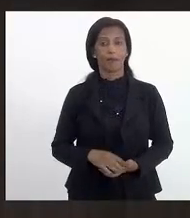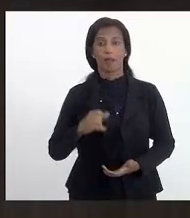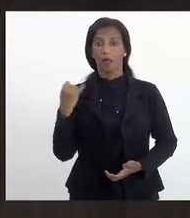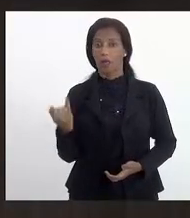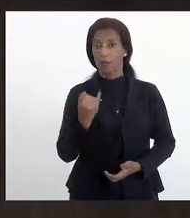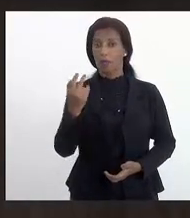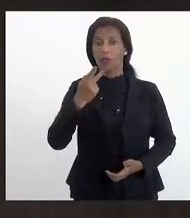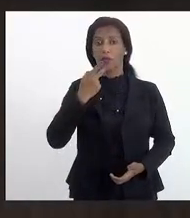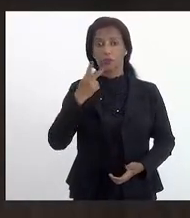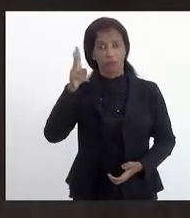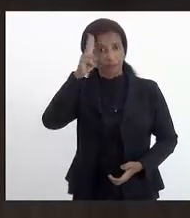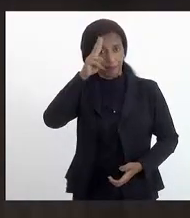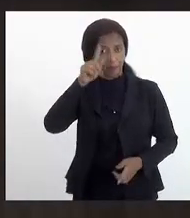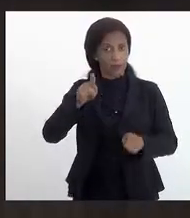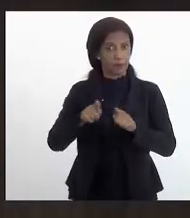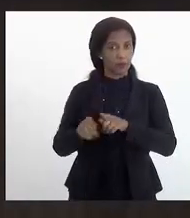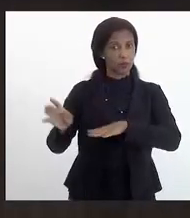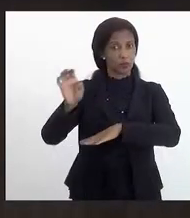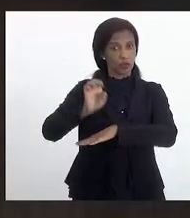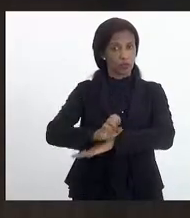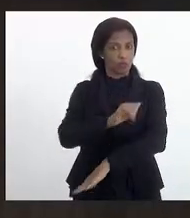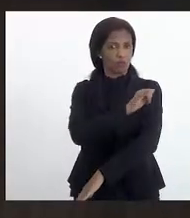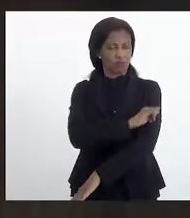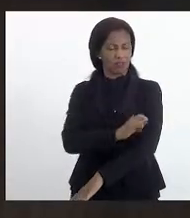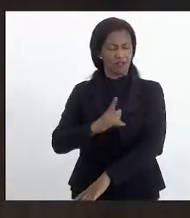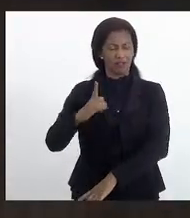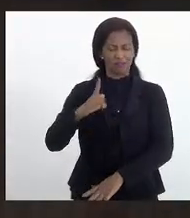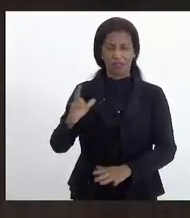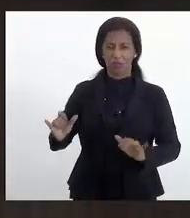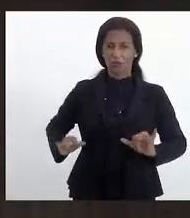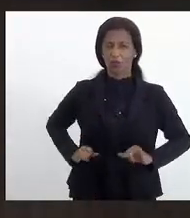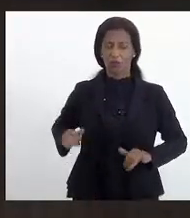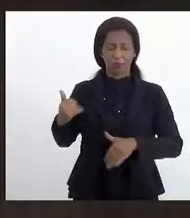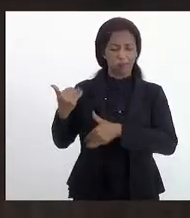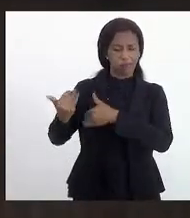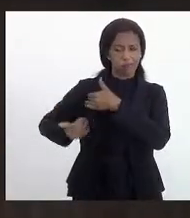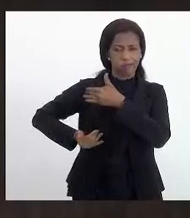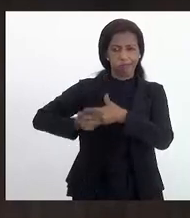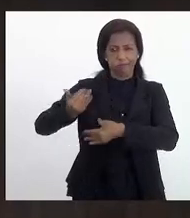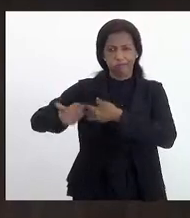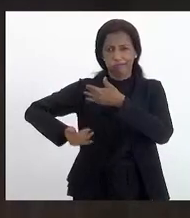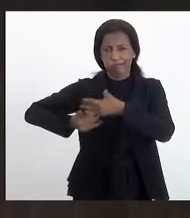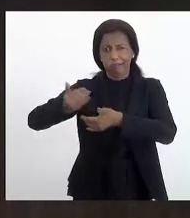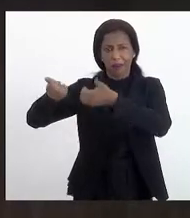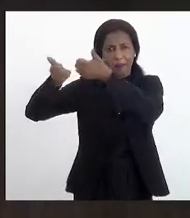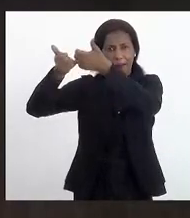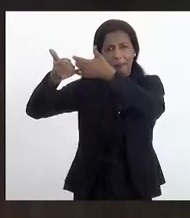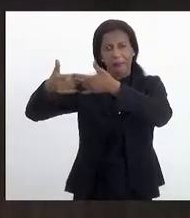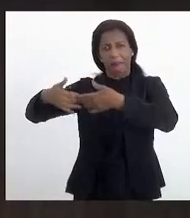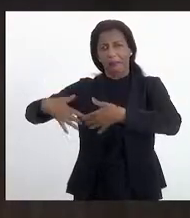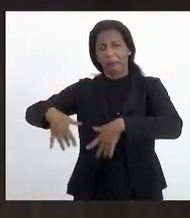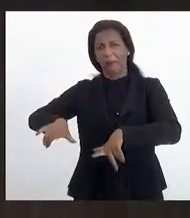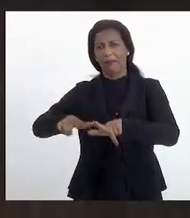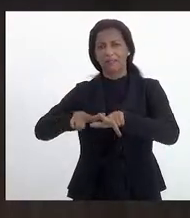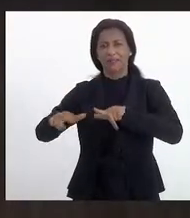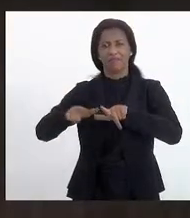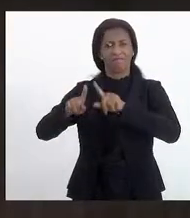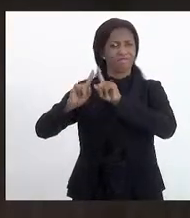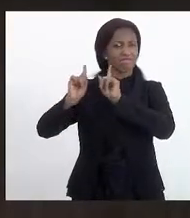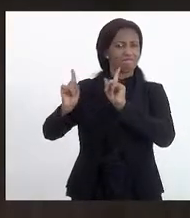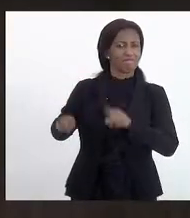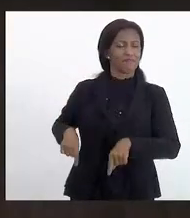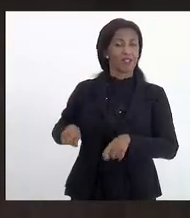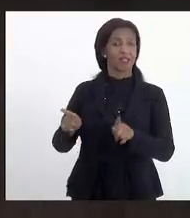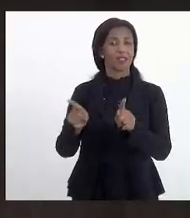dizer que o Estado do Rio de Janeiro tem sofrido todo um processo também de desmonte do serviço público, de